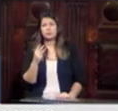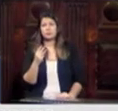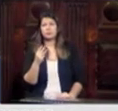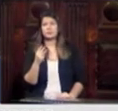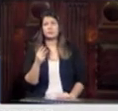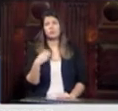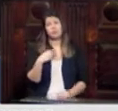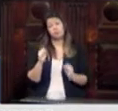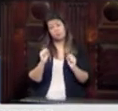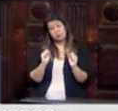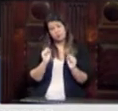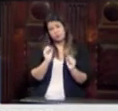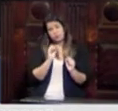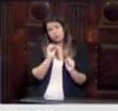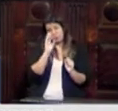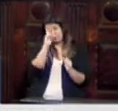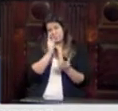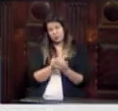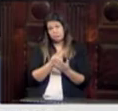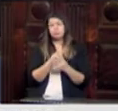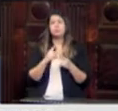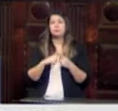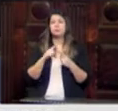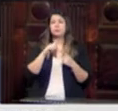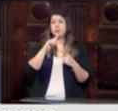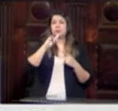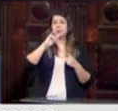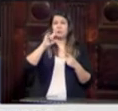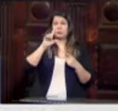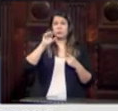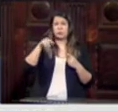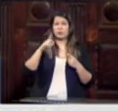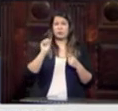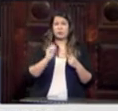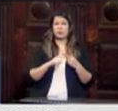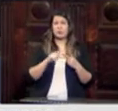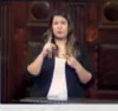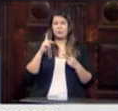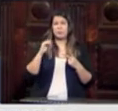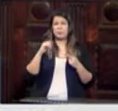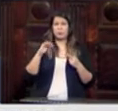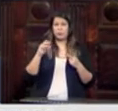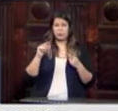Posso ter errado aqui, mas Lucinha, Jairo e Pampolha.